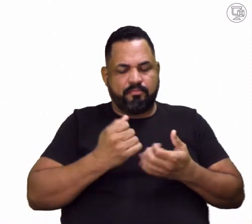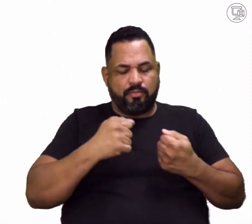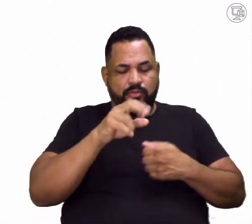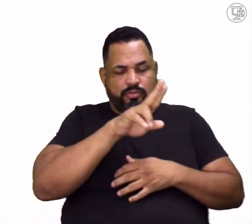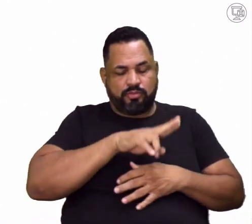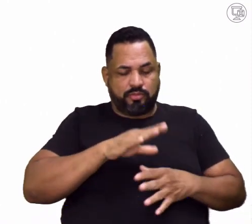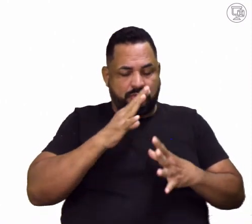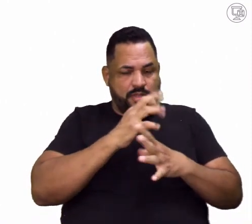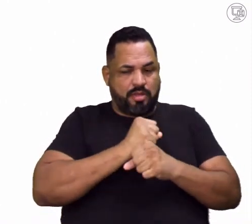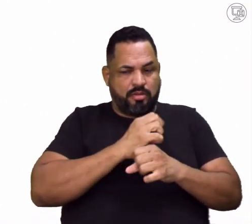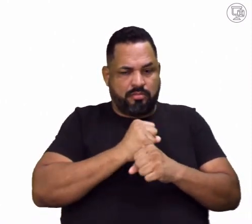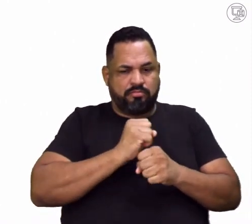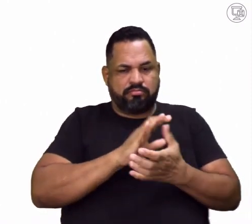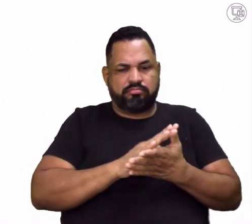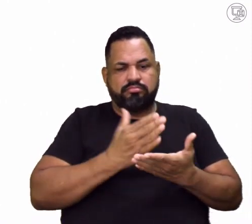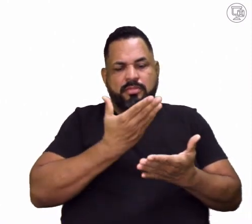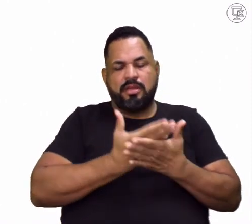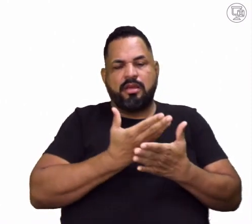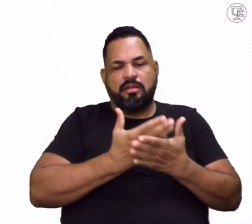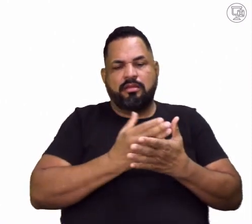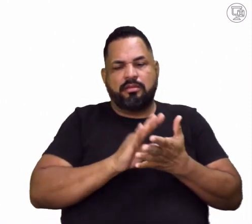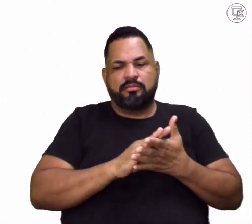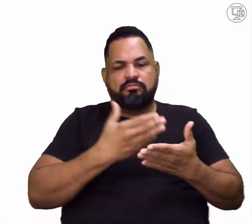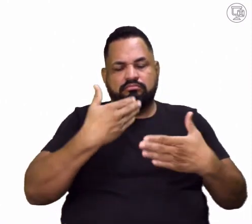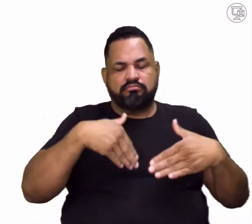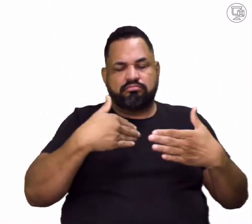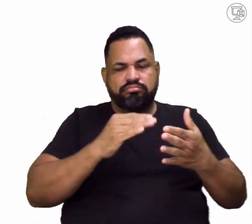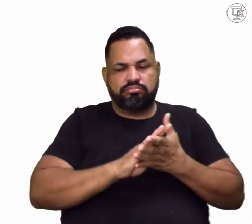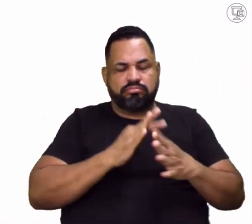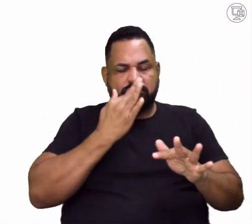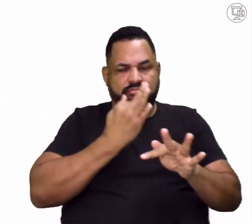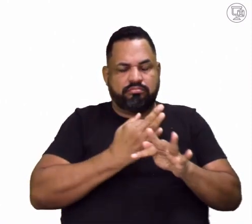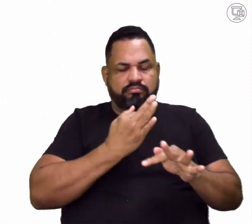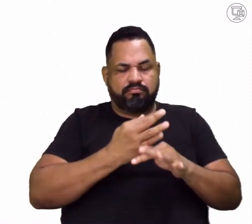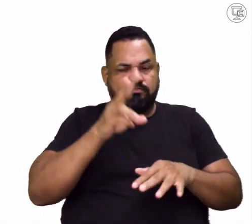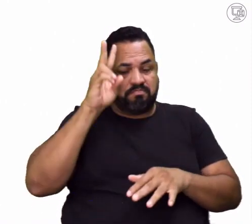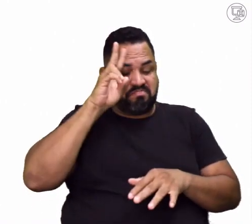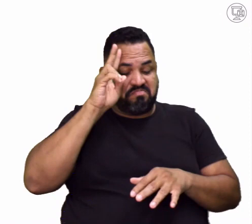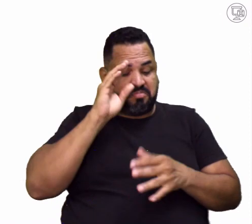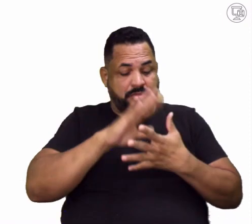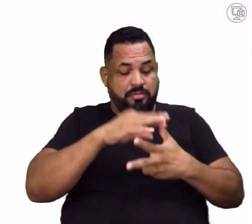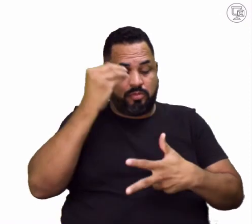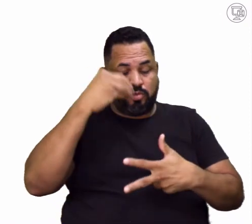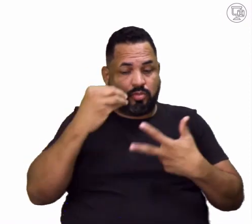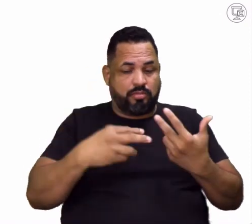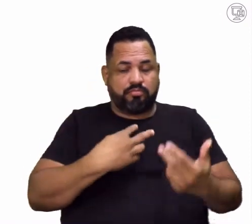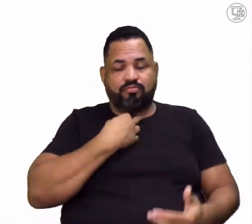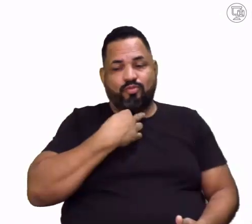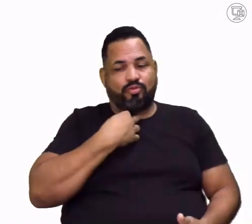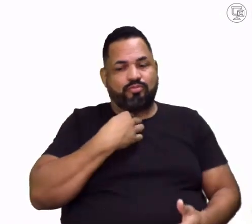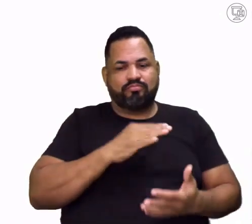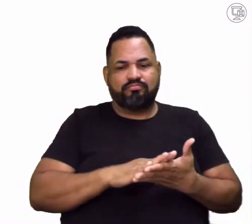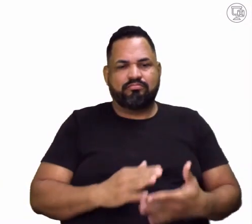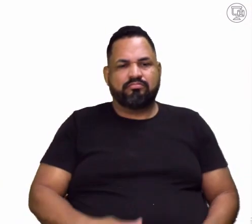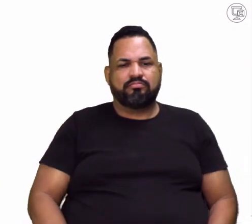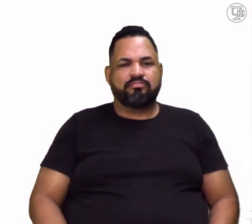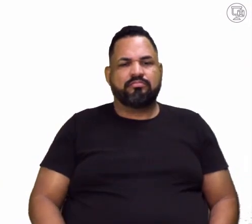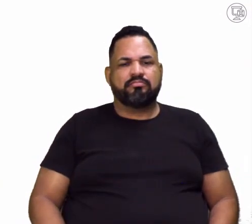a calculadora tanto na aula como na prova de física não tem problema nenhum Lembrando que não é nem não pode